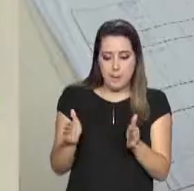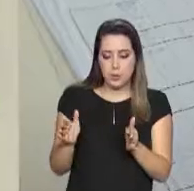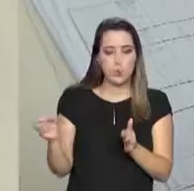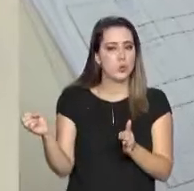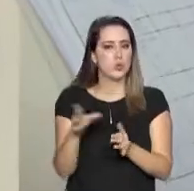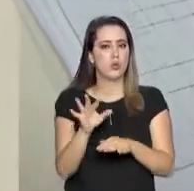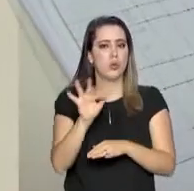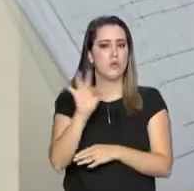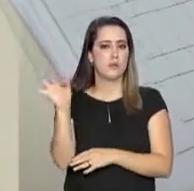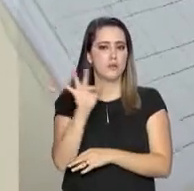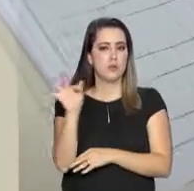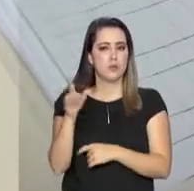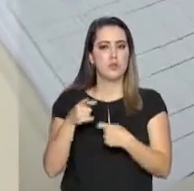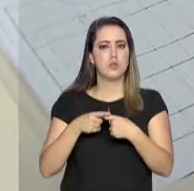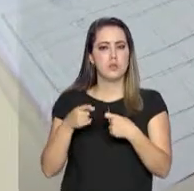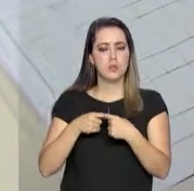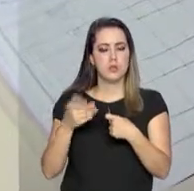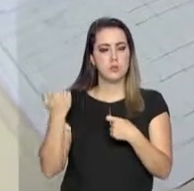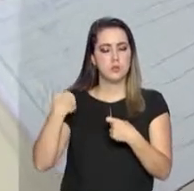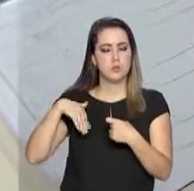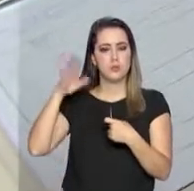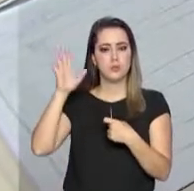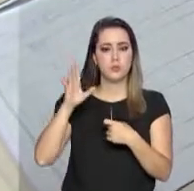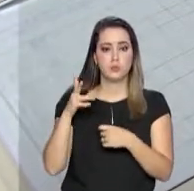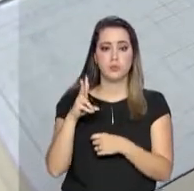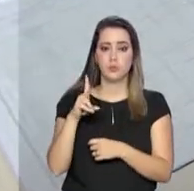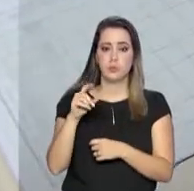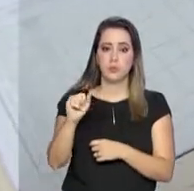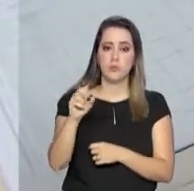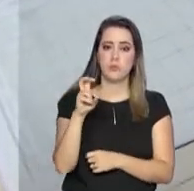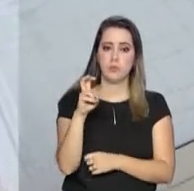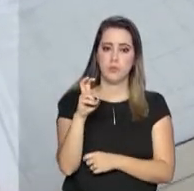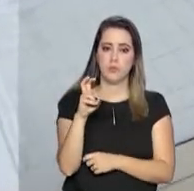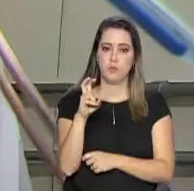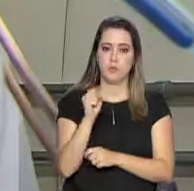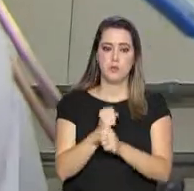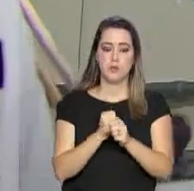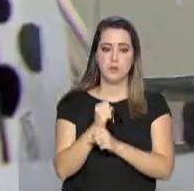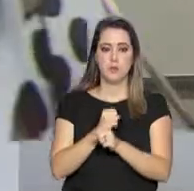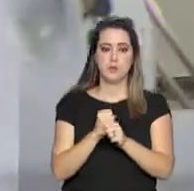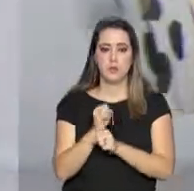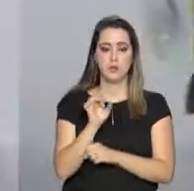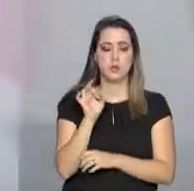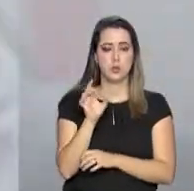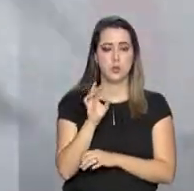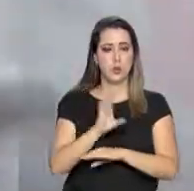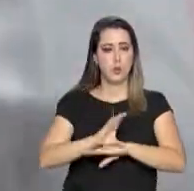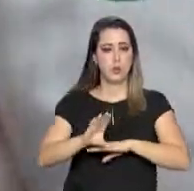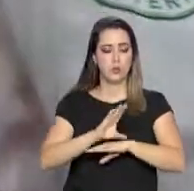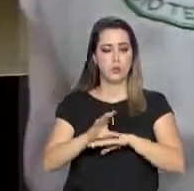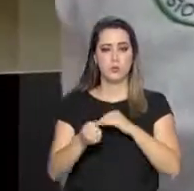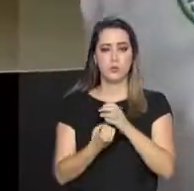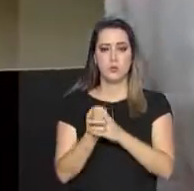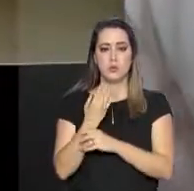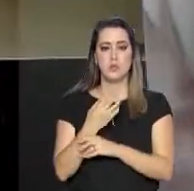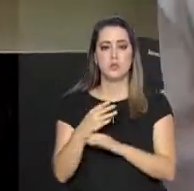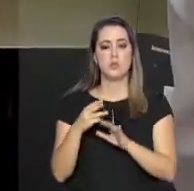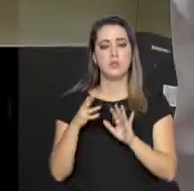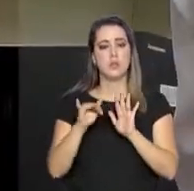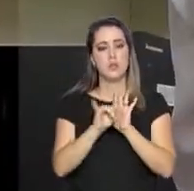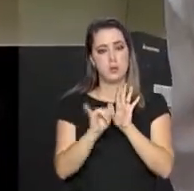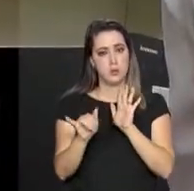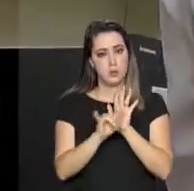ea expansão de vagas pelos próximos cinco anos a exceção será para os cursos que foram criados por meio de